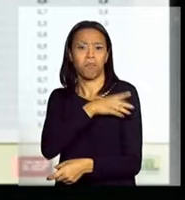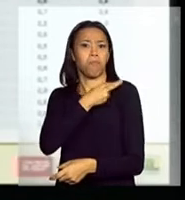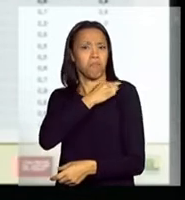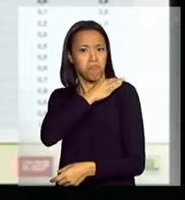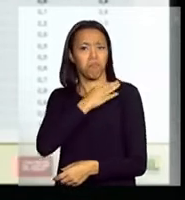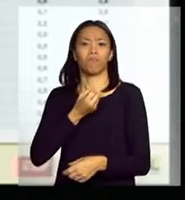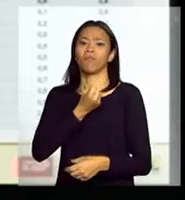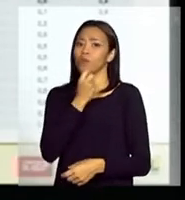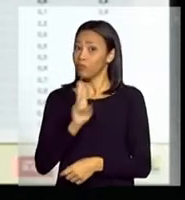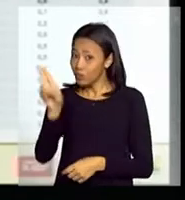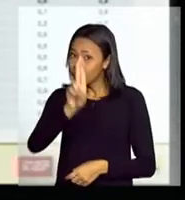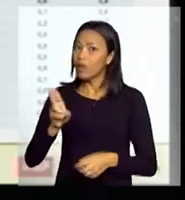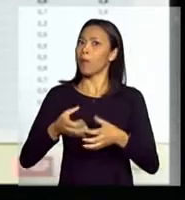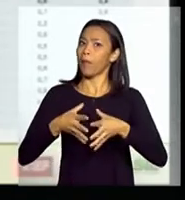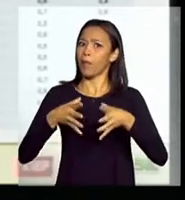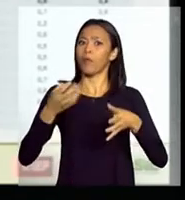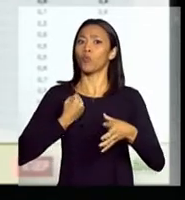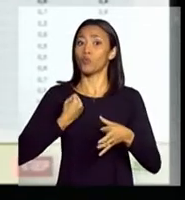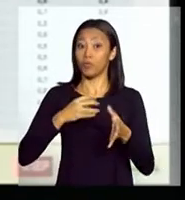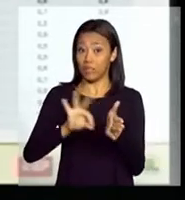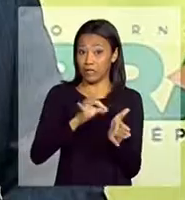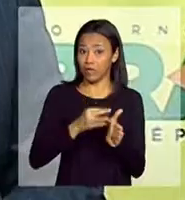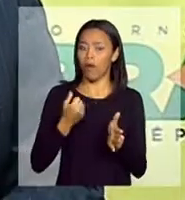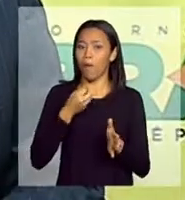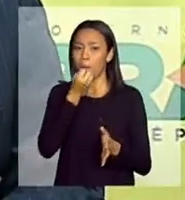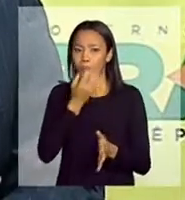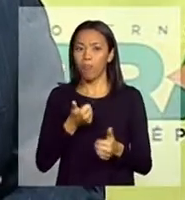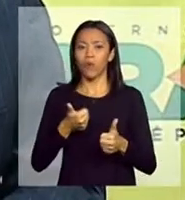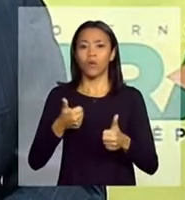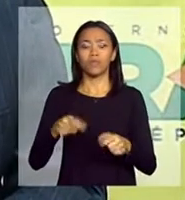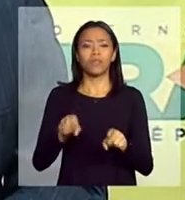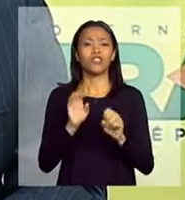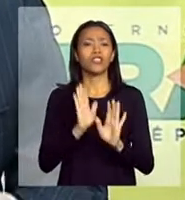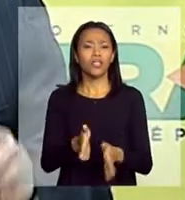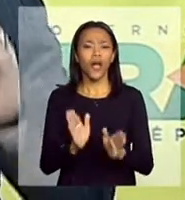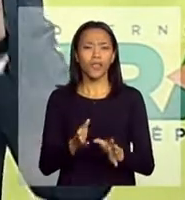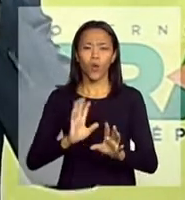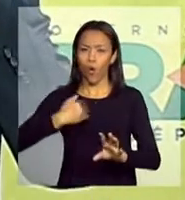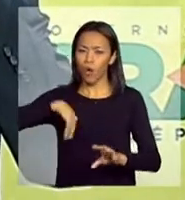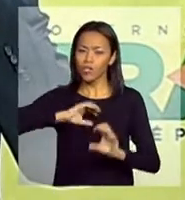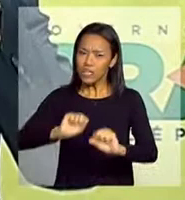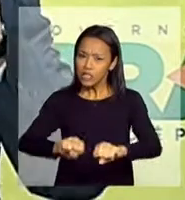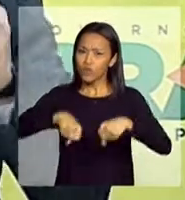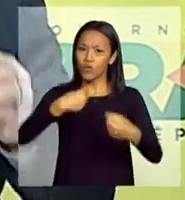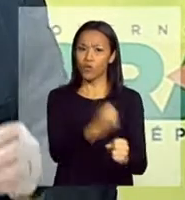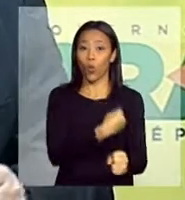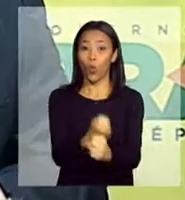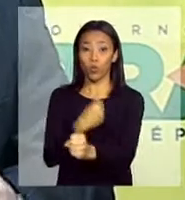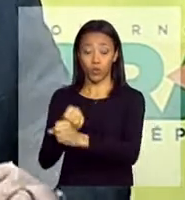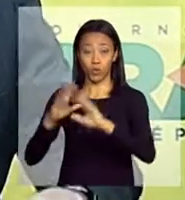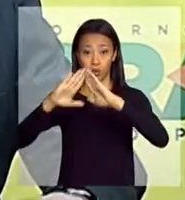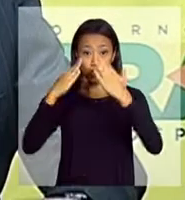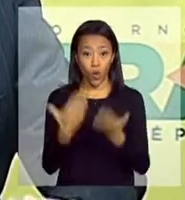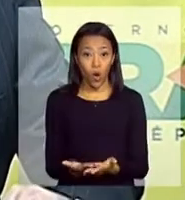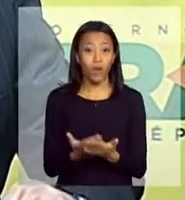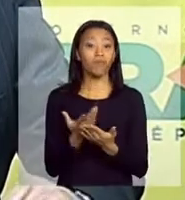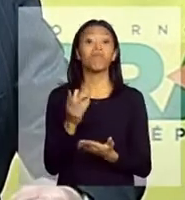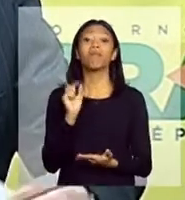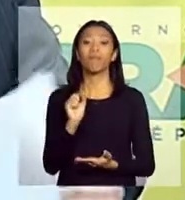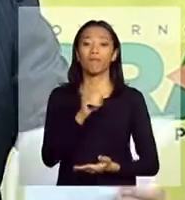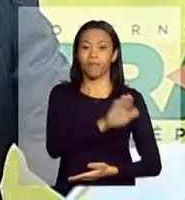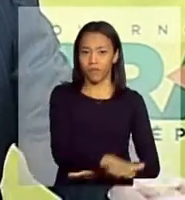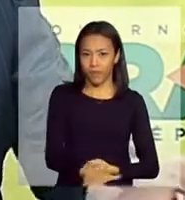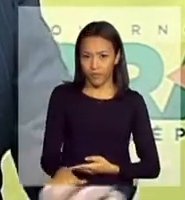o avanço da Educação Básica e dentro da Educação Básica educação infantil estão fazendo um grande esforço de creche e pré-escola